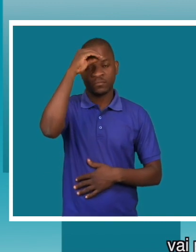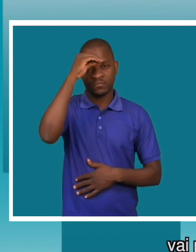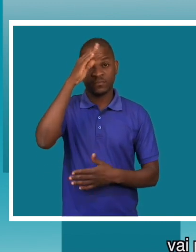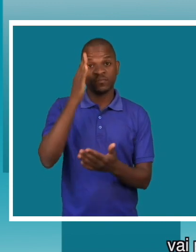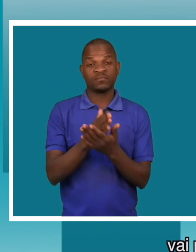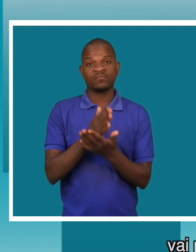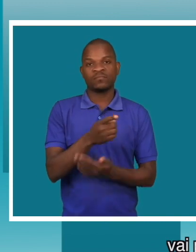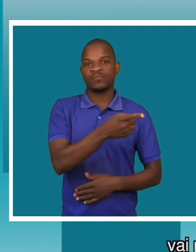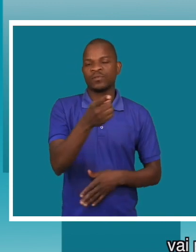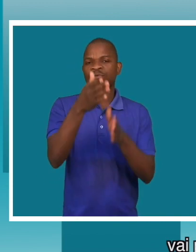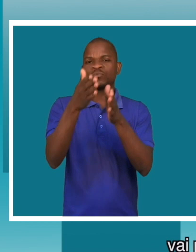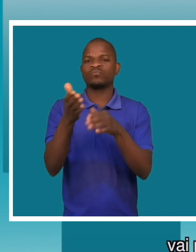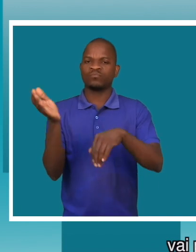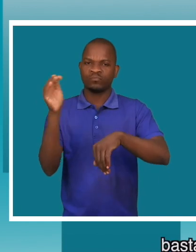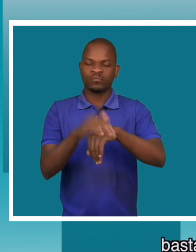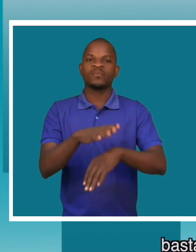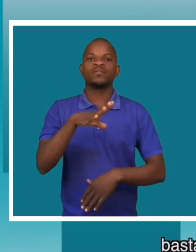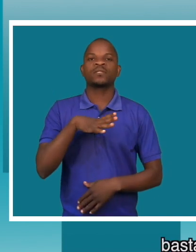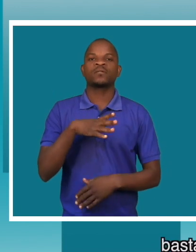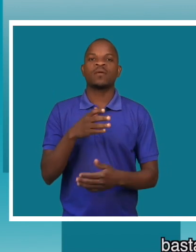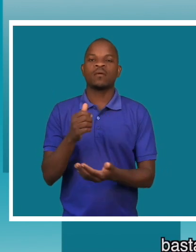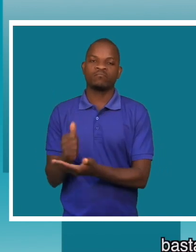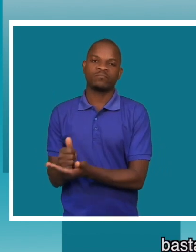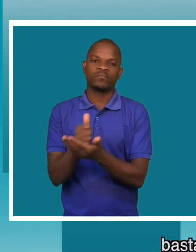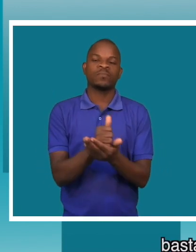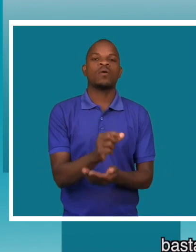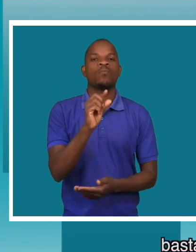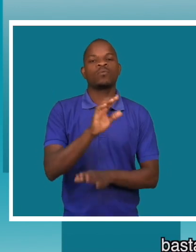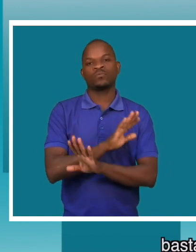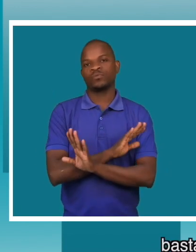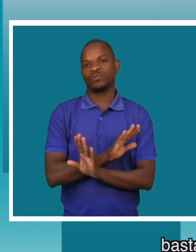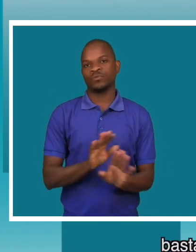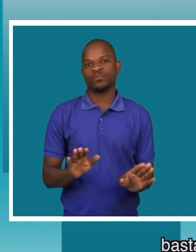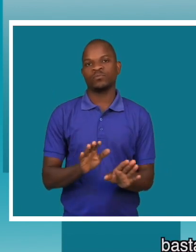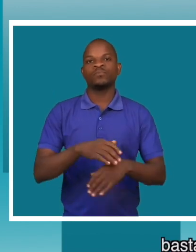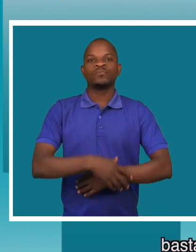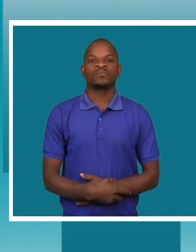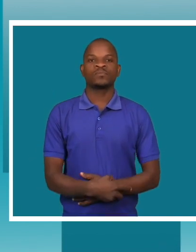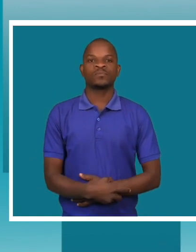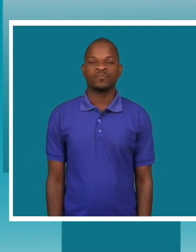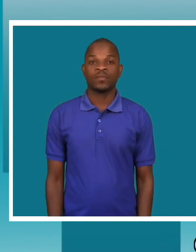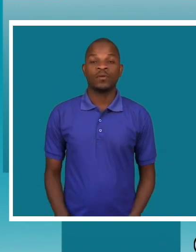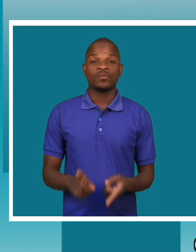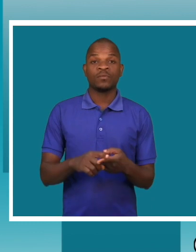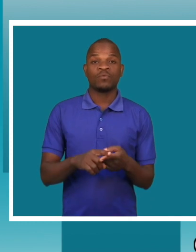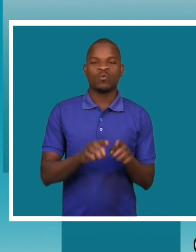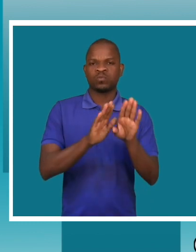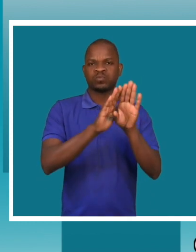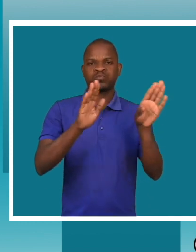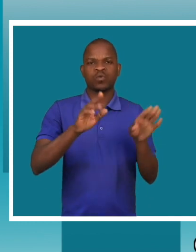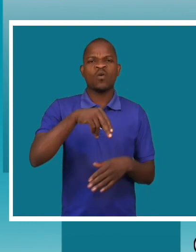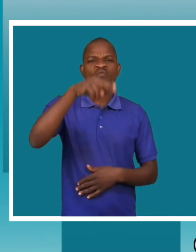essas pessoas têm habilidade, bastando ter um pequeno apoio. O mural foi